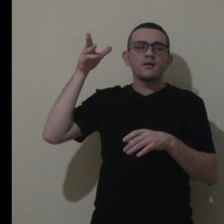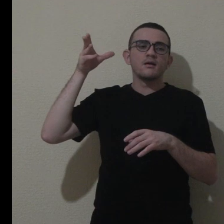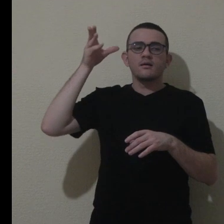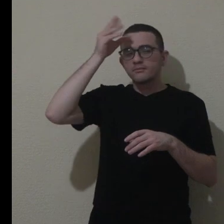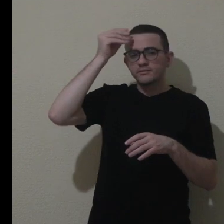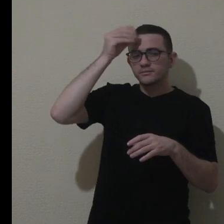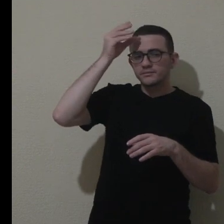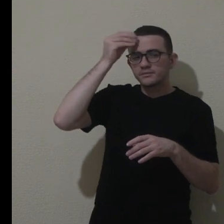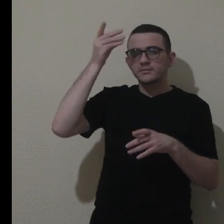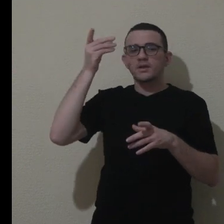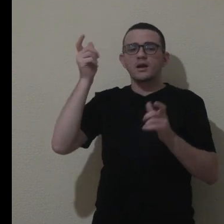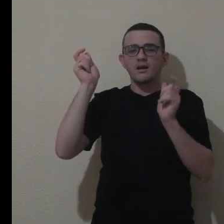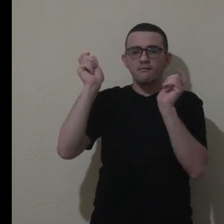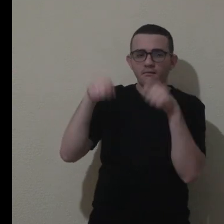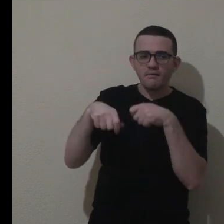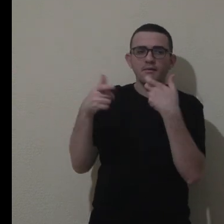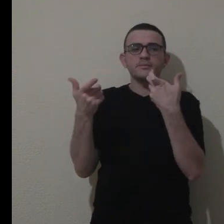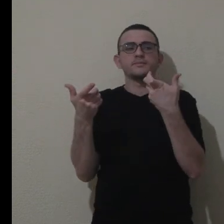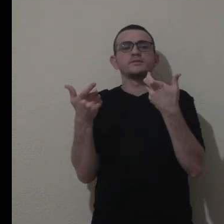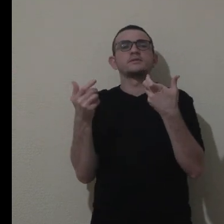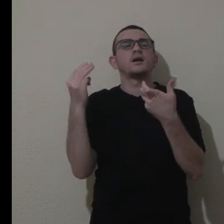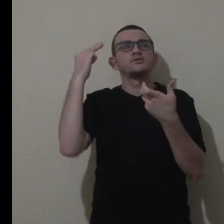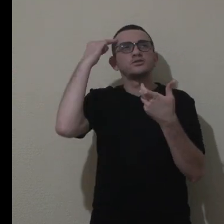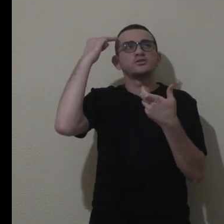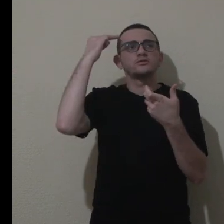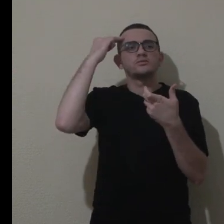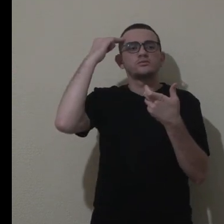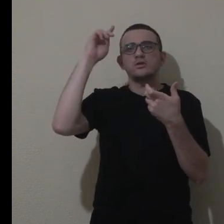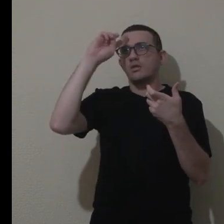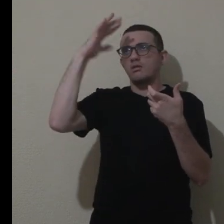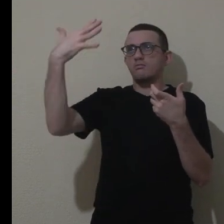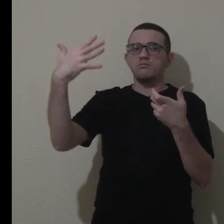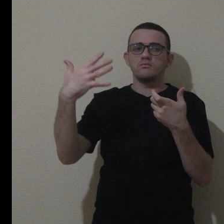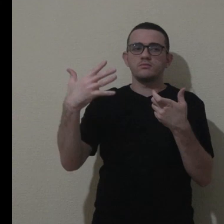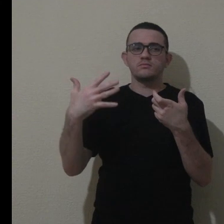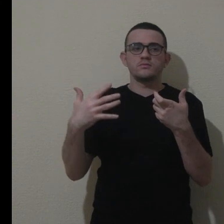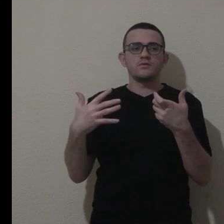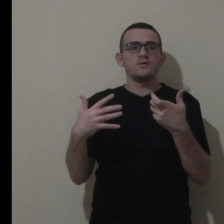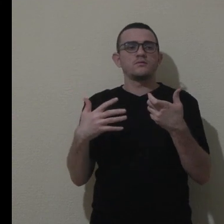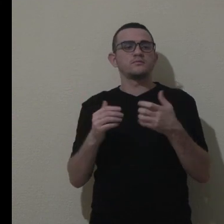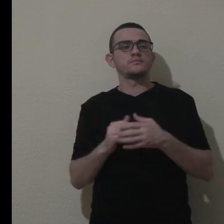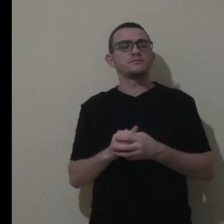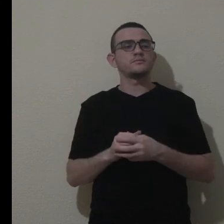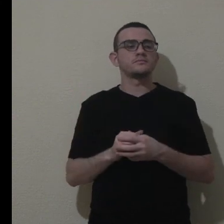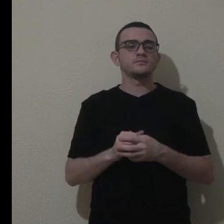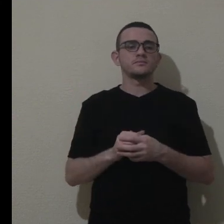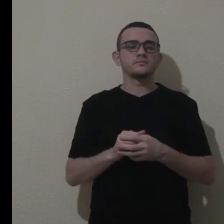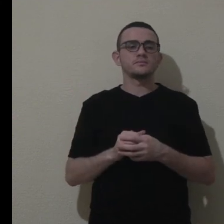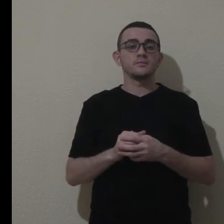né, digamos, capacidade em termos de memória resolutiva, né, das funções executivas